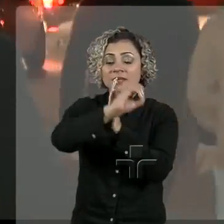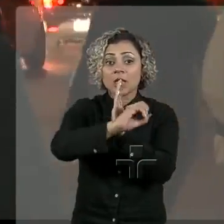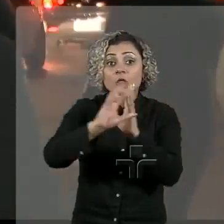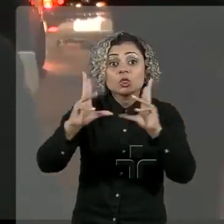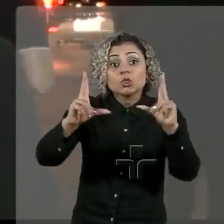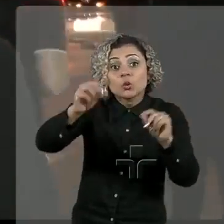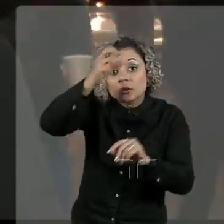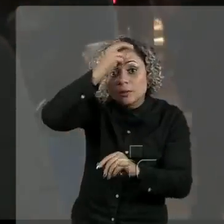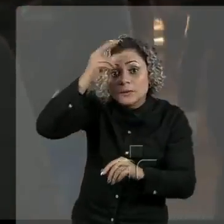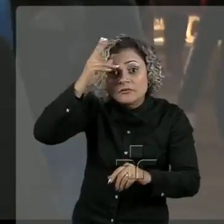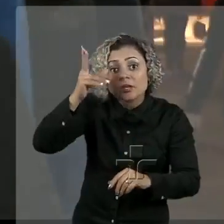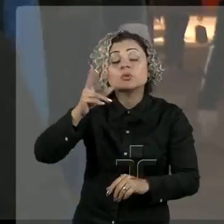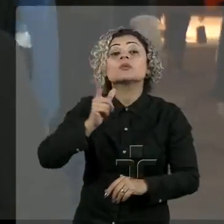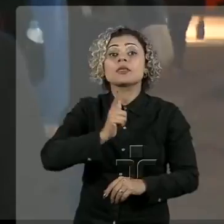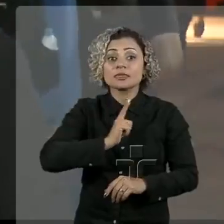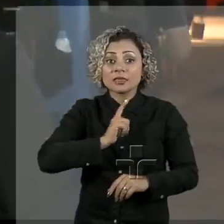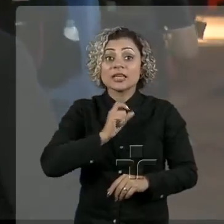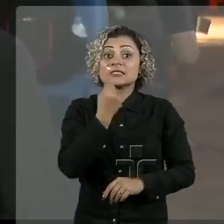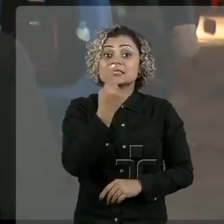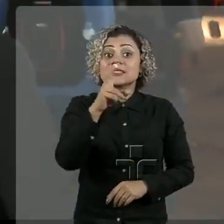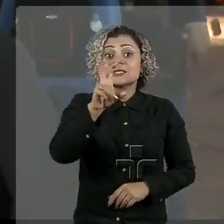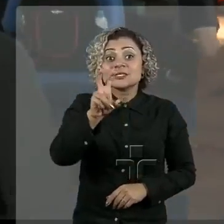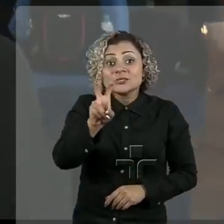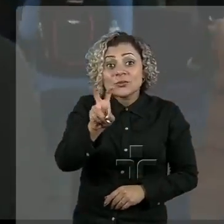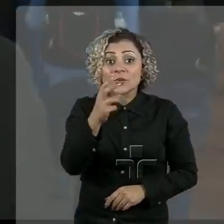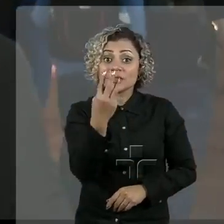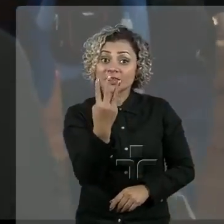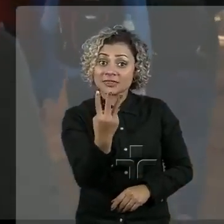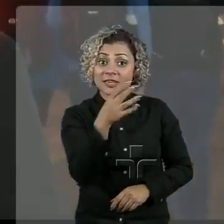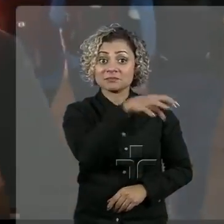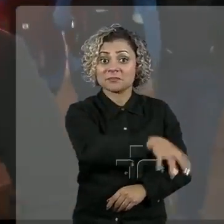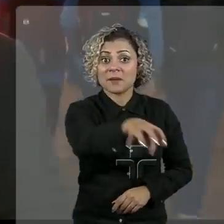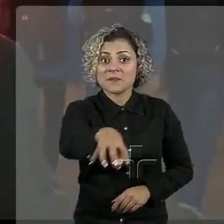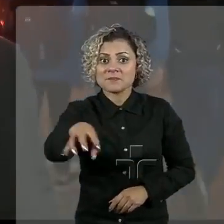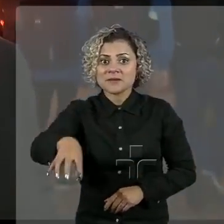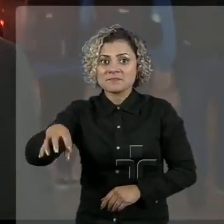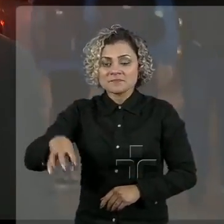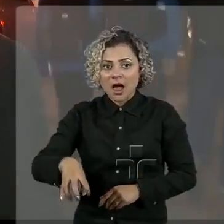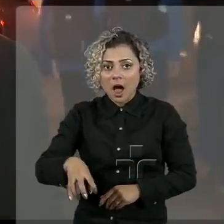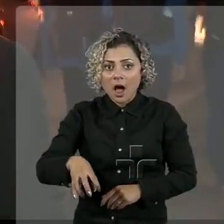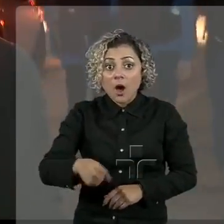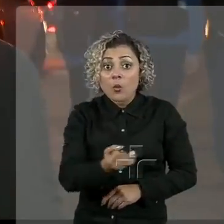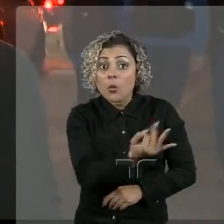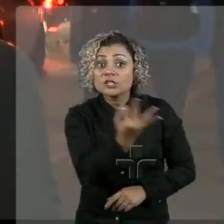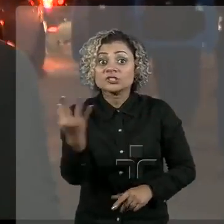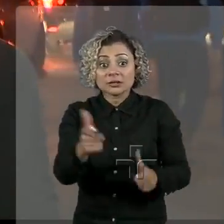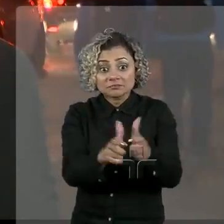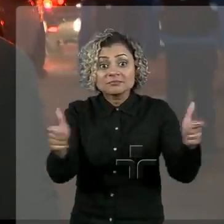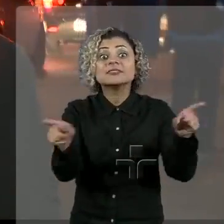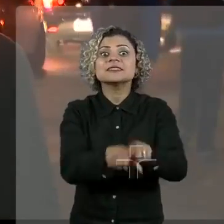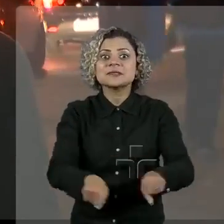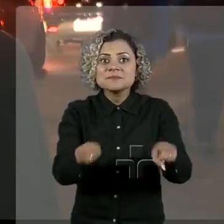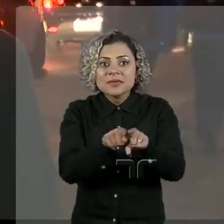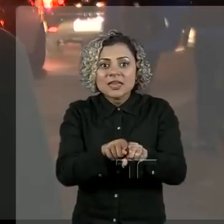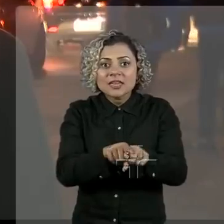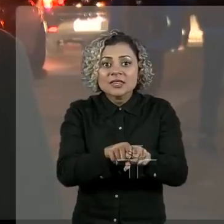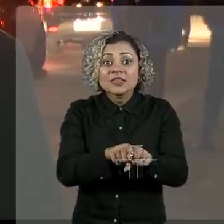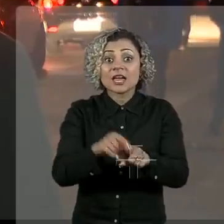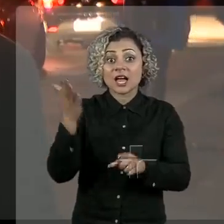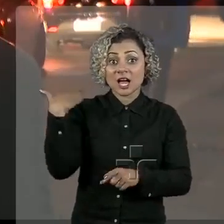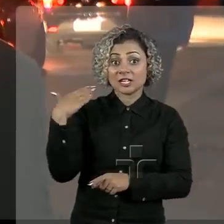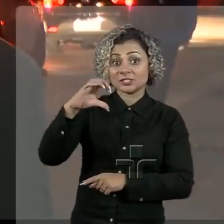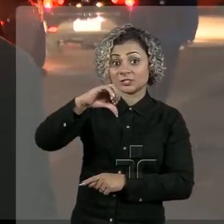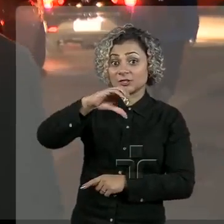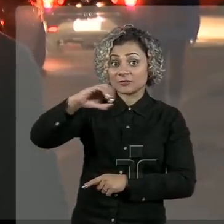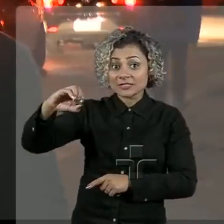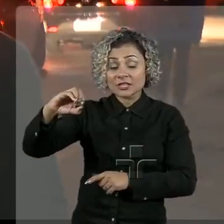subprefeituras terão atividade. Serão 153 pontos. O número de atrações também aumentou. Eram 900